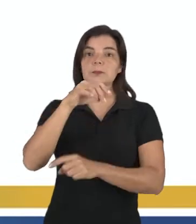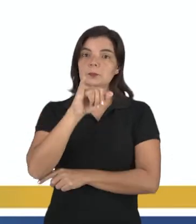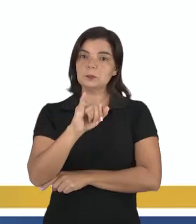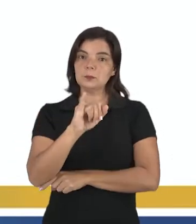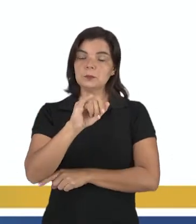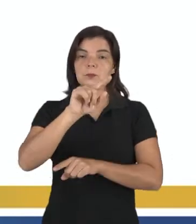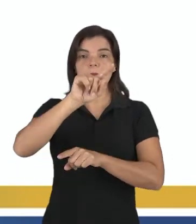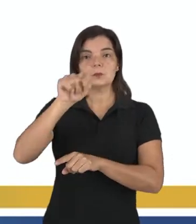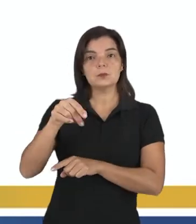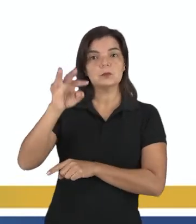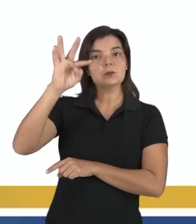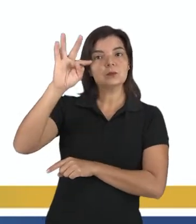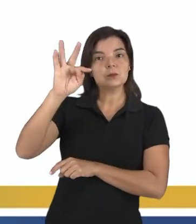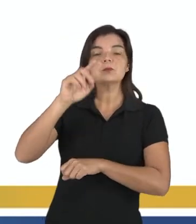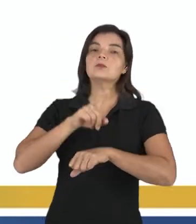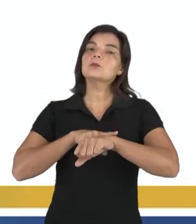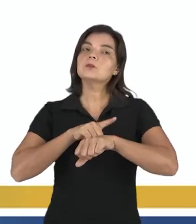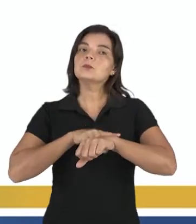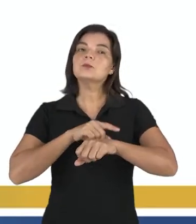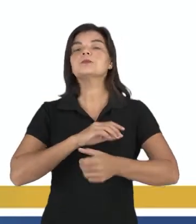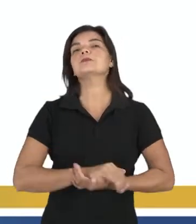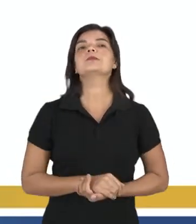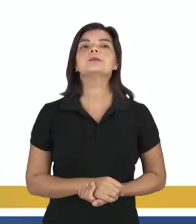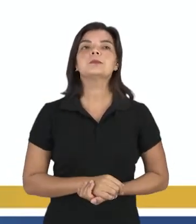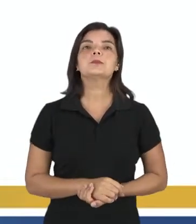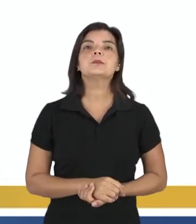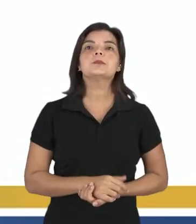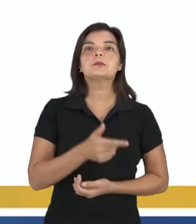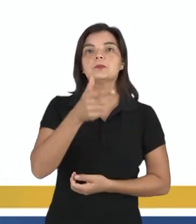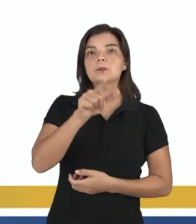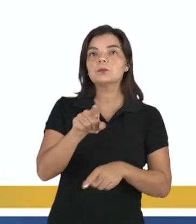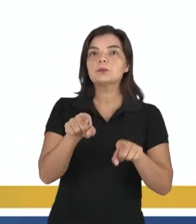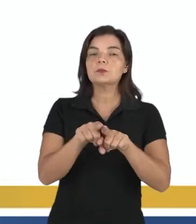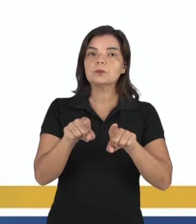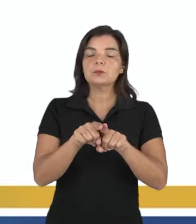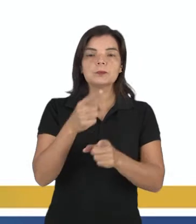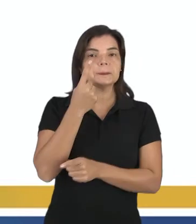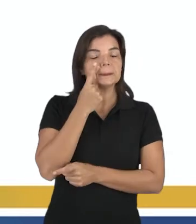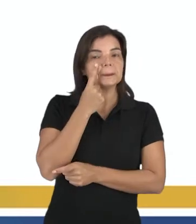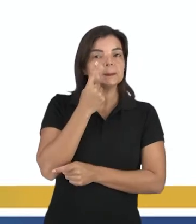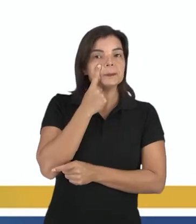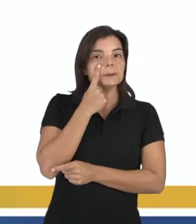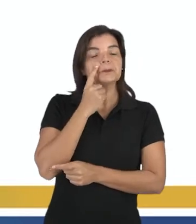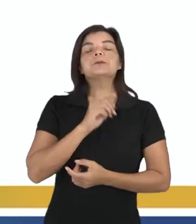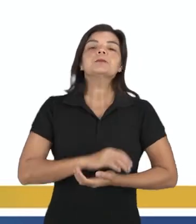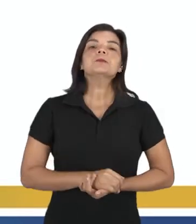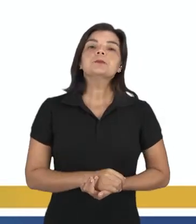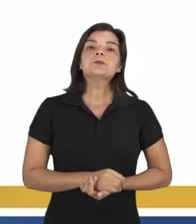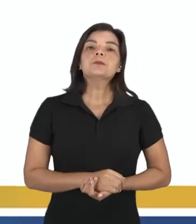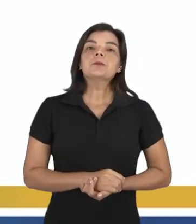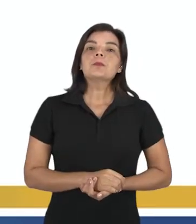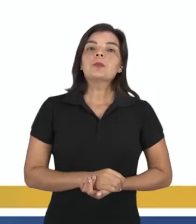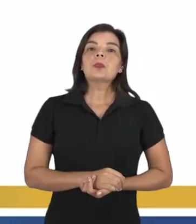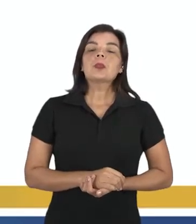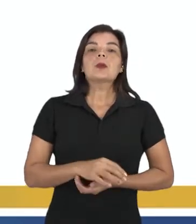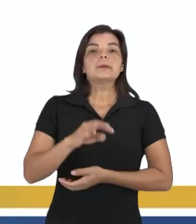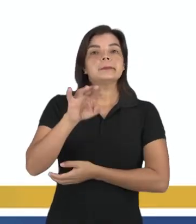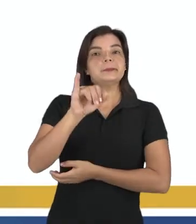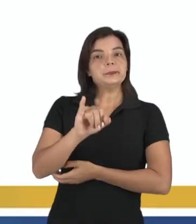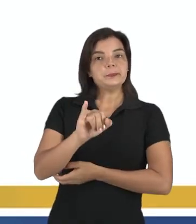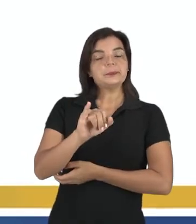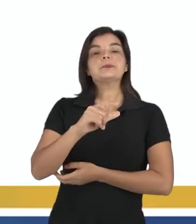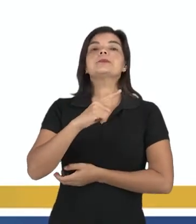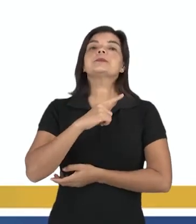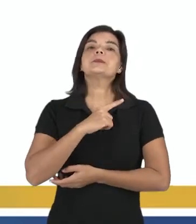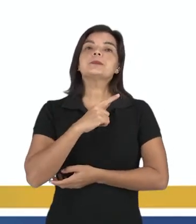taxa elevado ao tempo. E aí, mais uma vez, vocês devem observar que na taxa ela